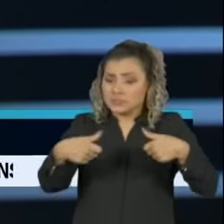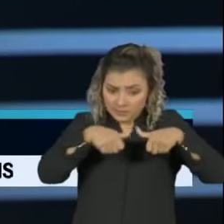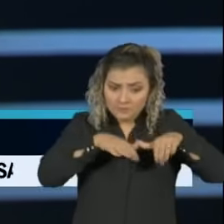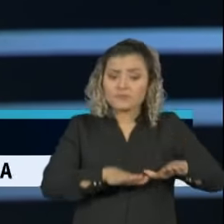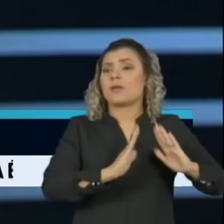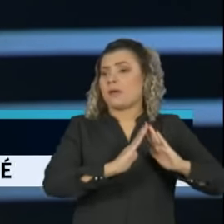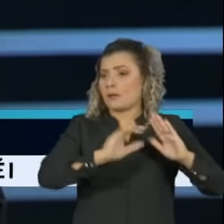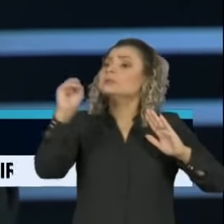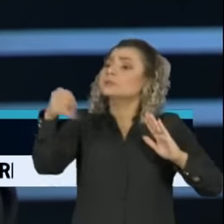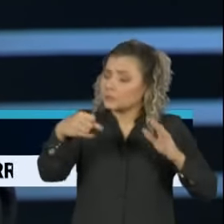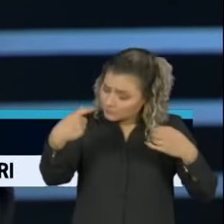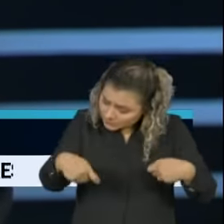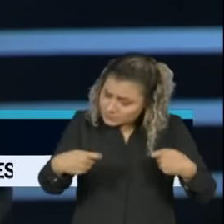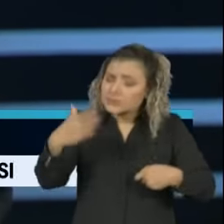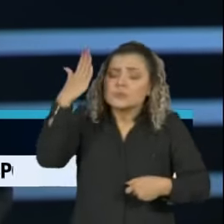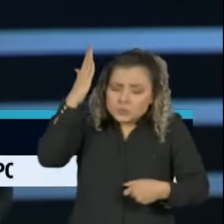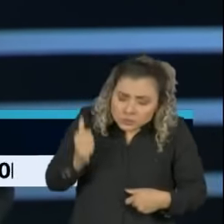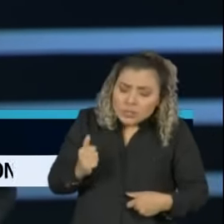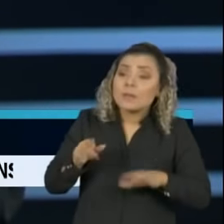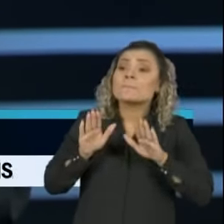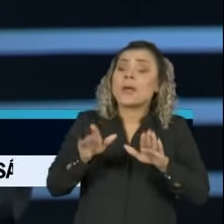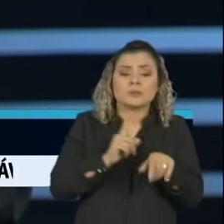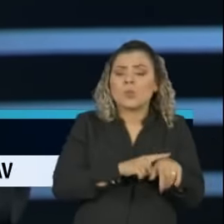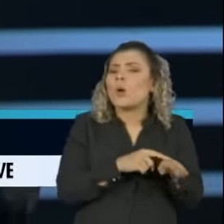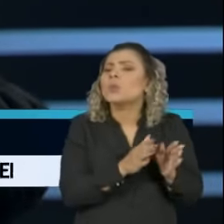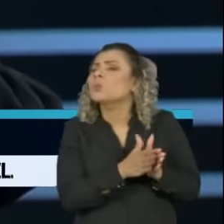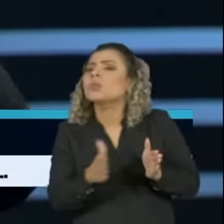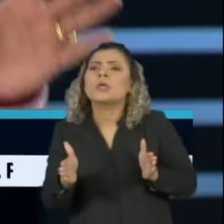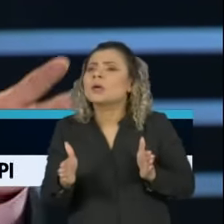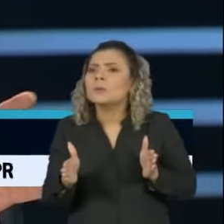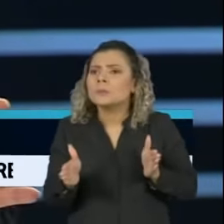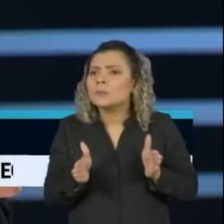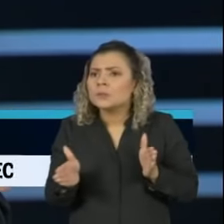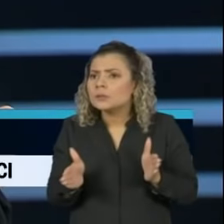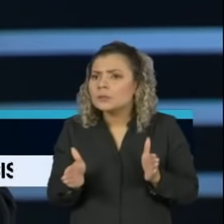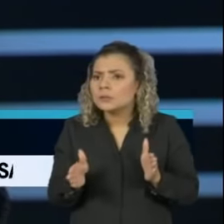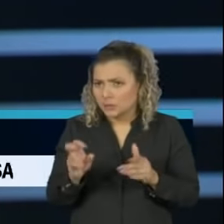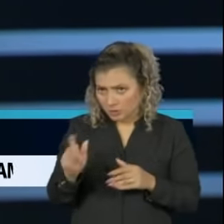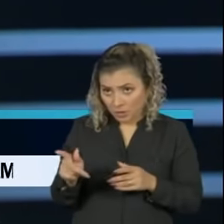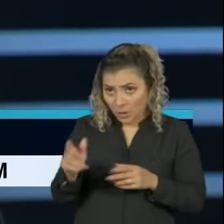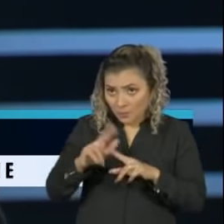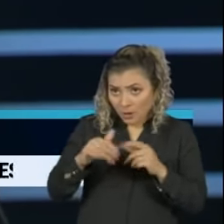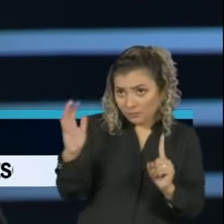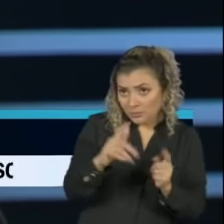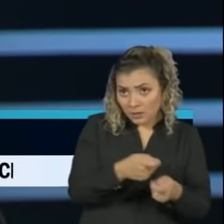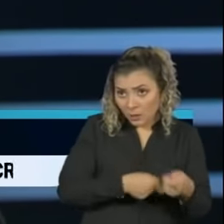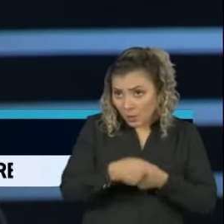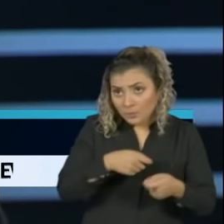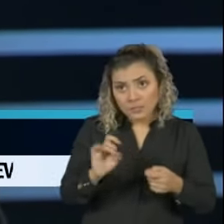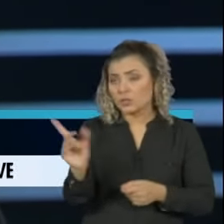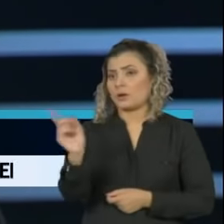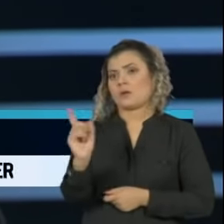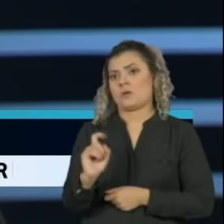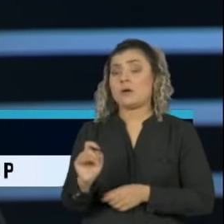agora. A discussão é a extensão da quarentena e não é só por causa de economia. Mas o